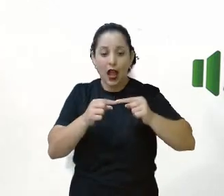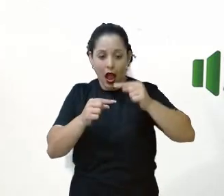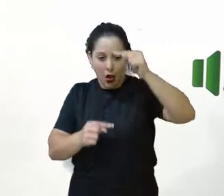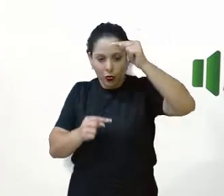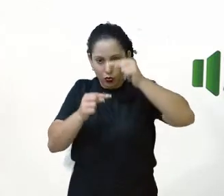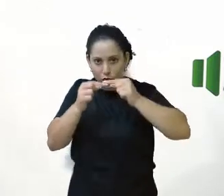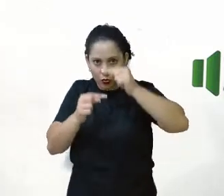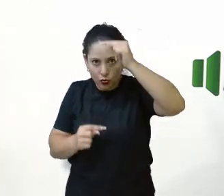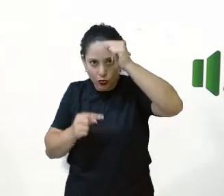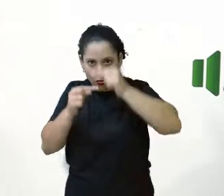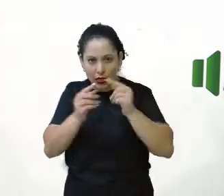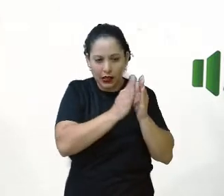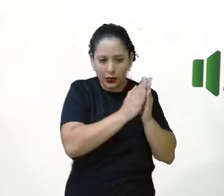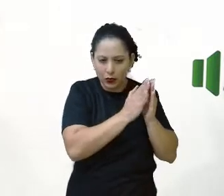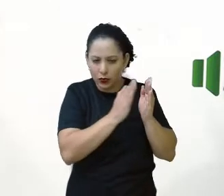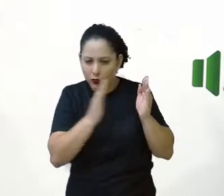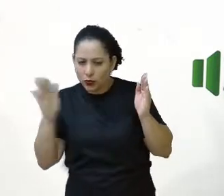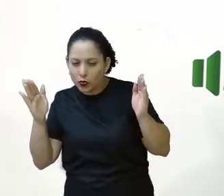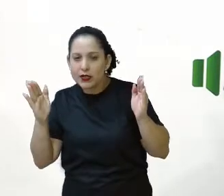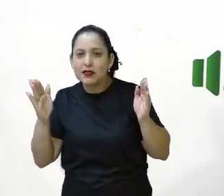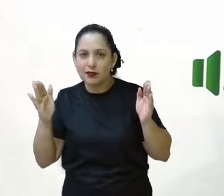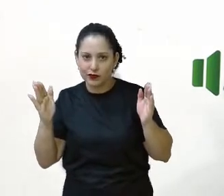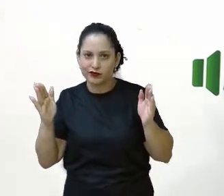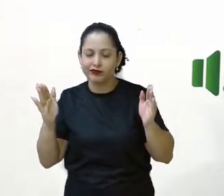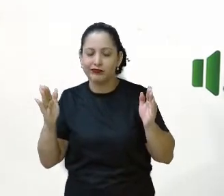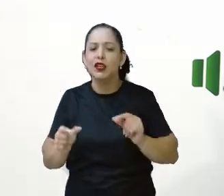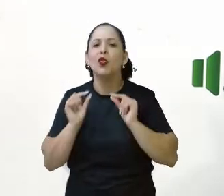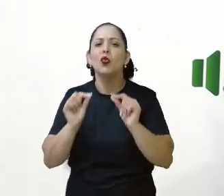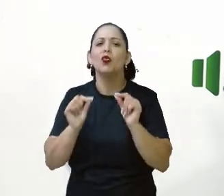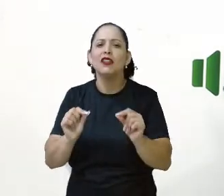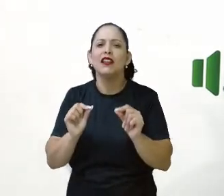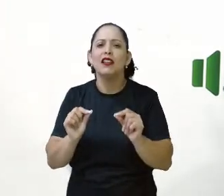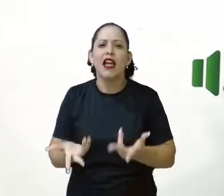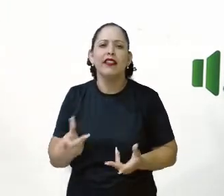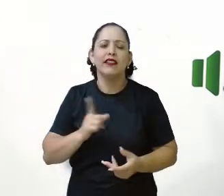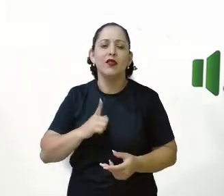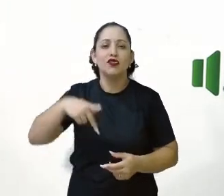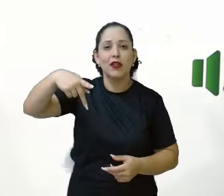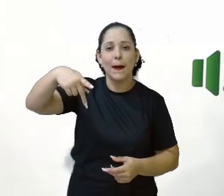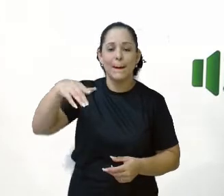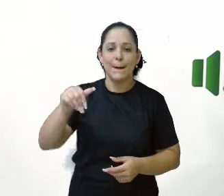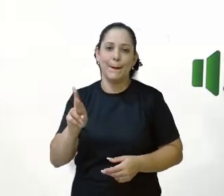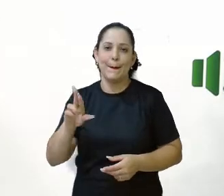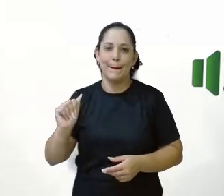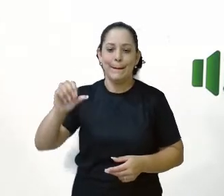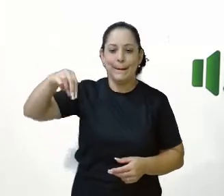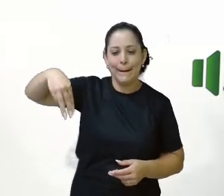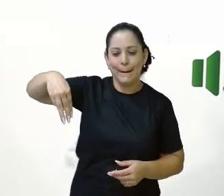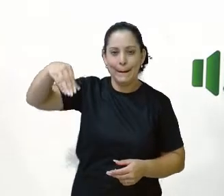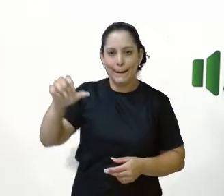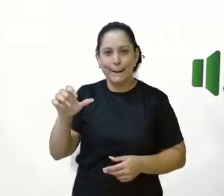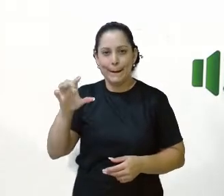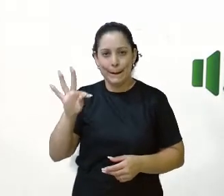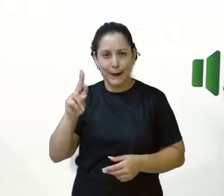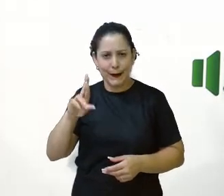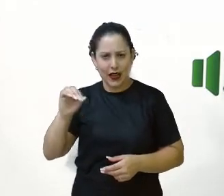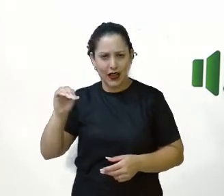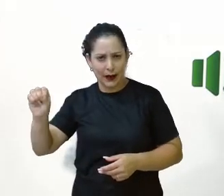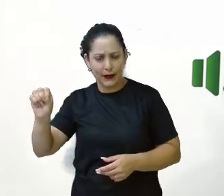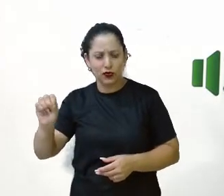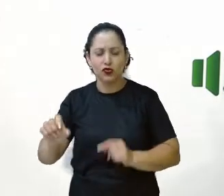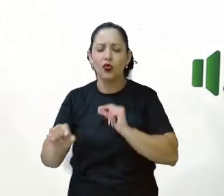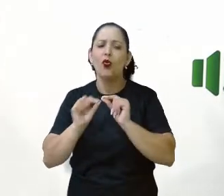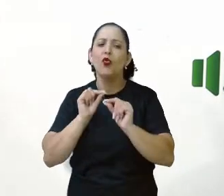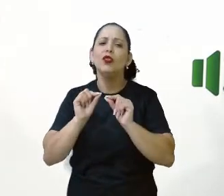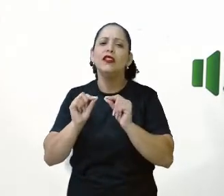timbre. A gente também chama essas propriedades de parâmetros. Por quê? Porque elas servem para a gente comparar um som com o